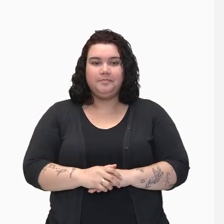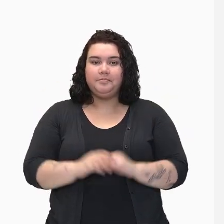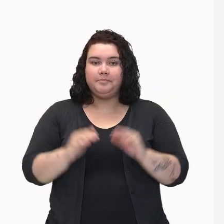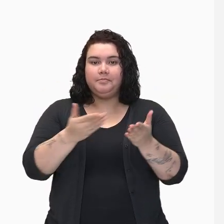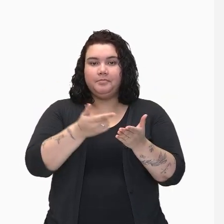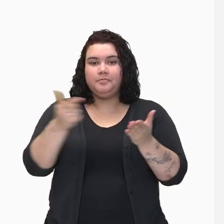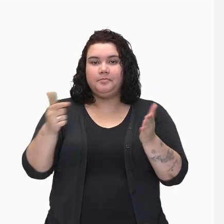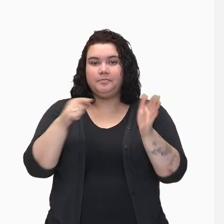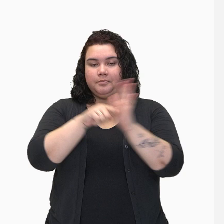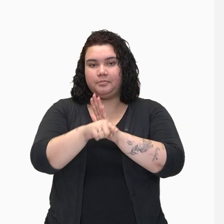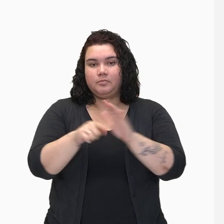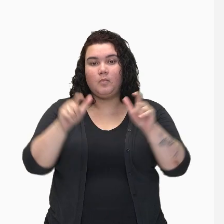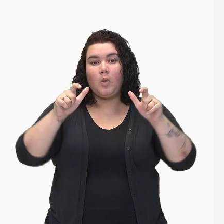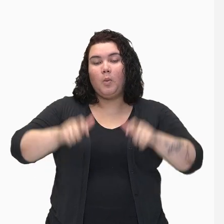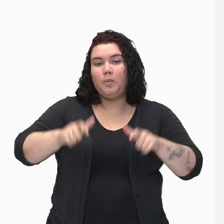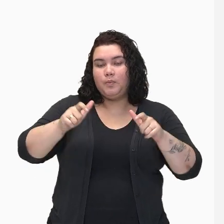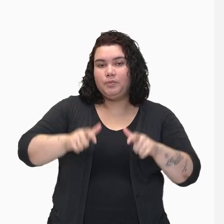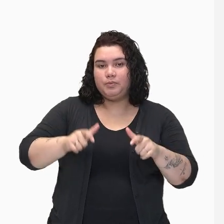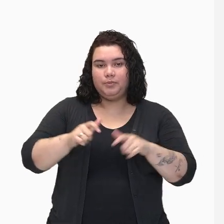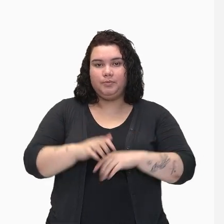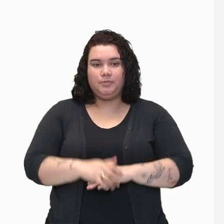pergunta, onde?